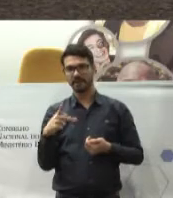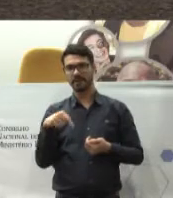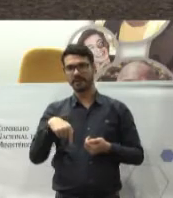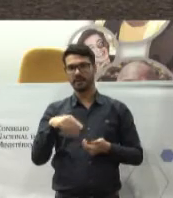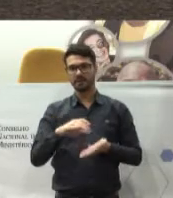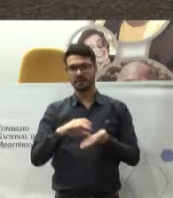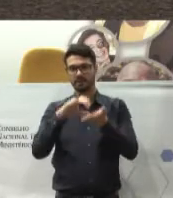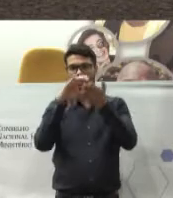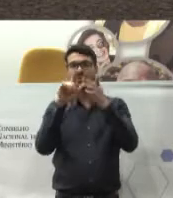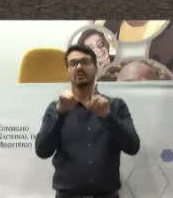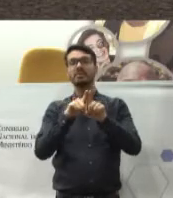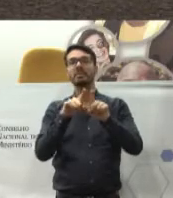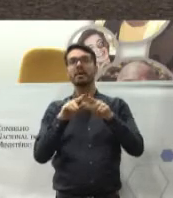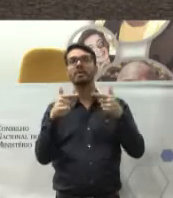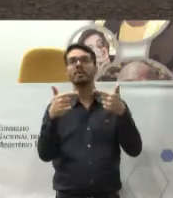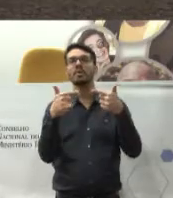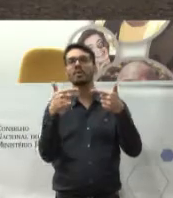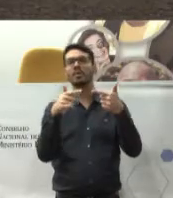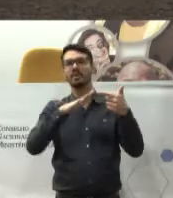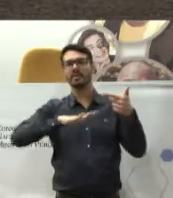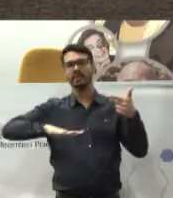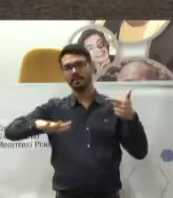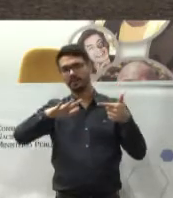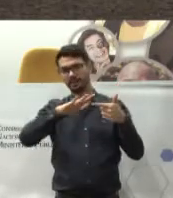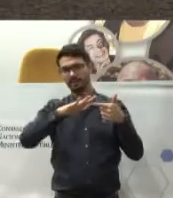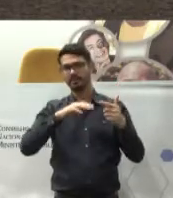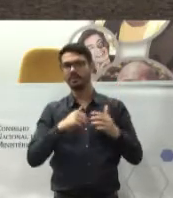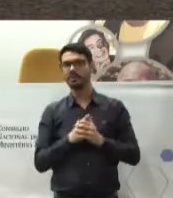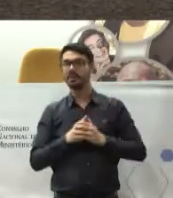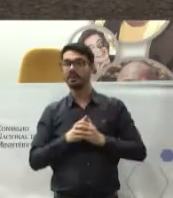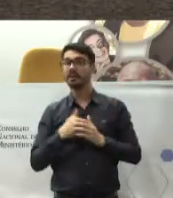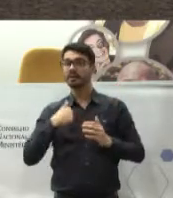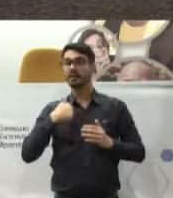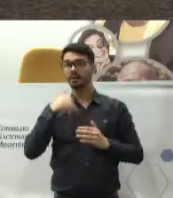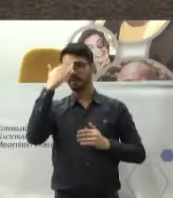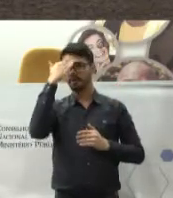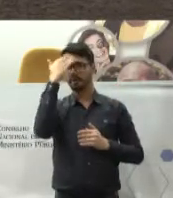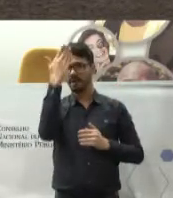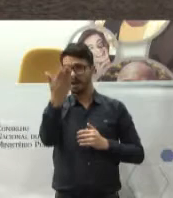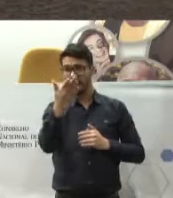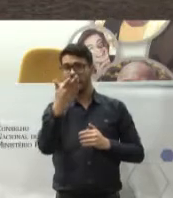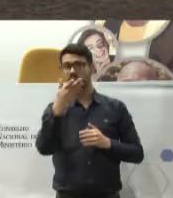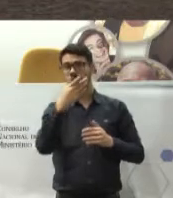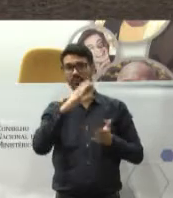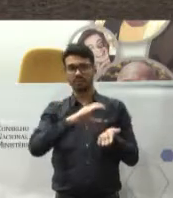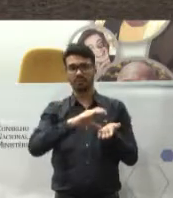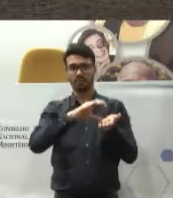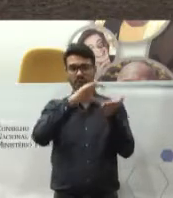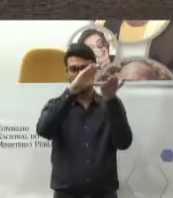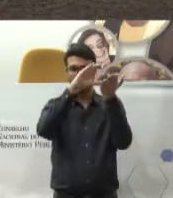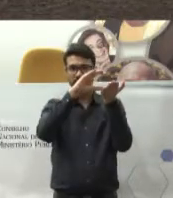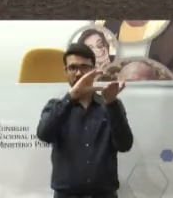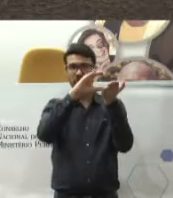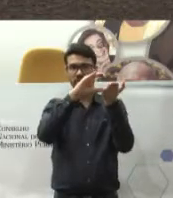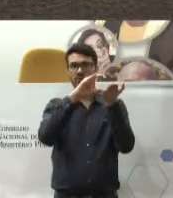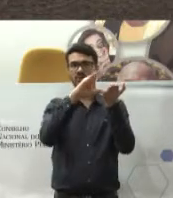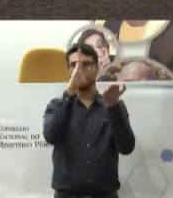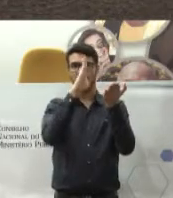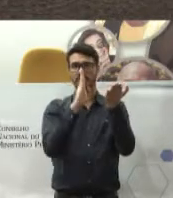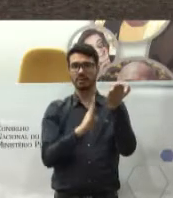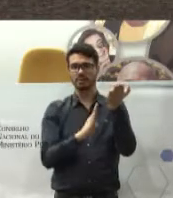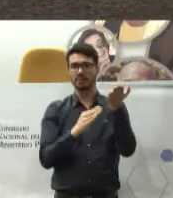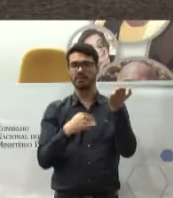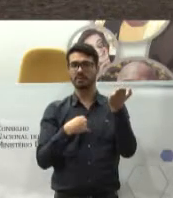luta sanitária. Né? Agradeço também o generoso convite do Conselho Nacional e o faço na pessoa da